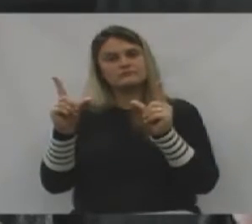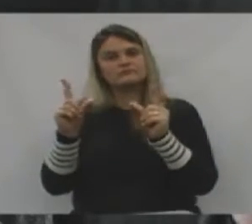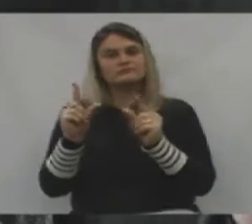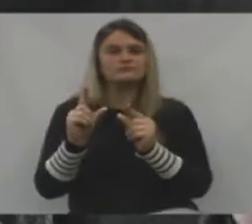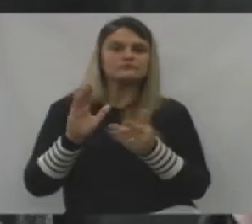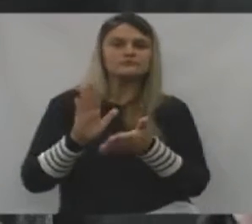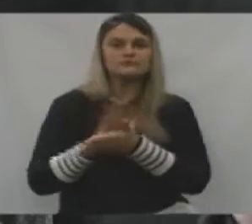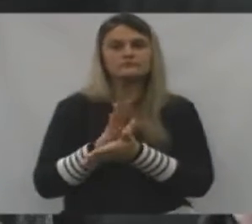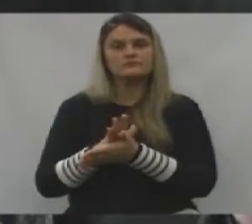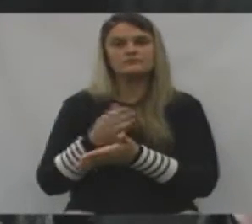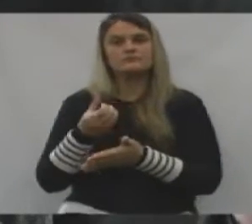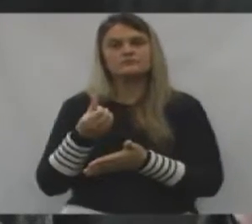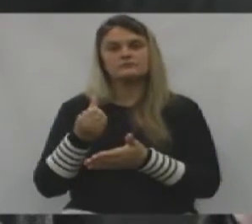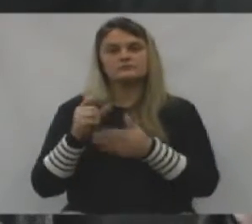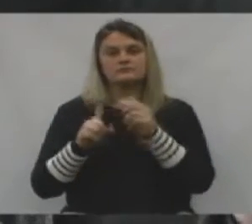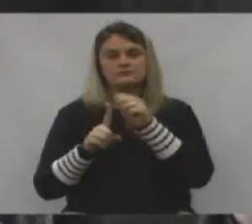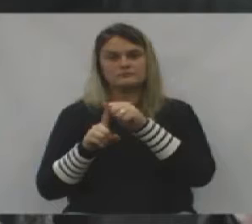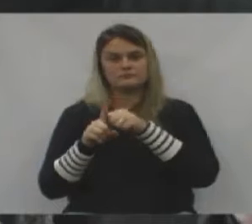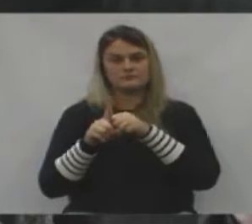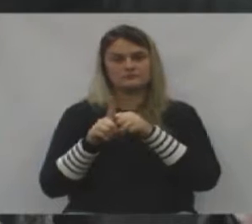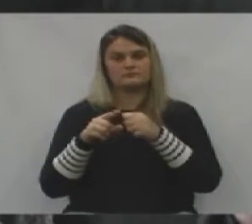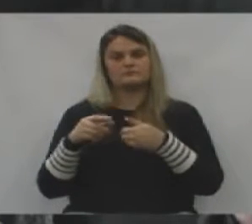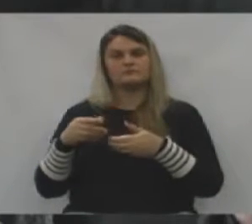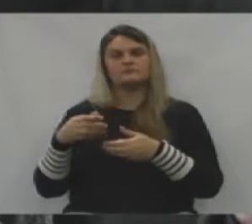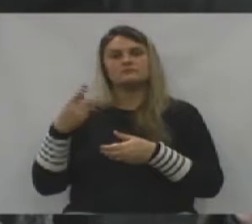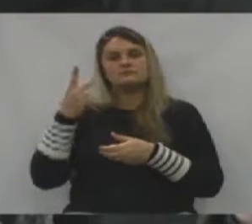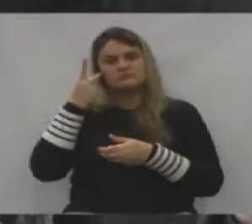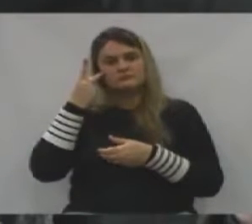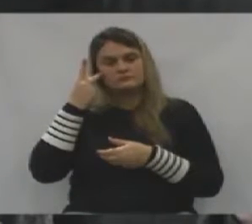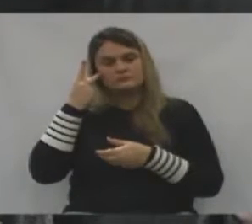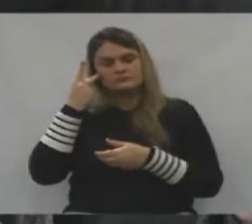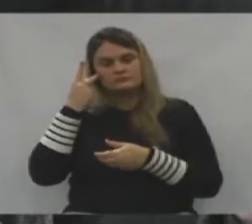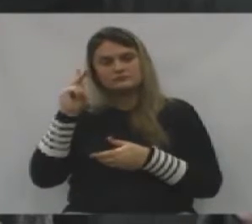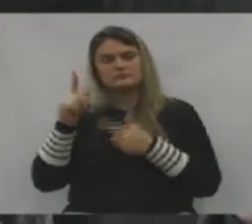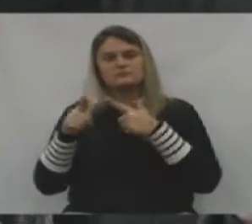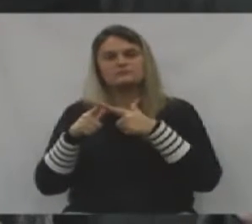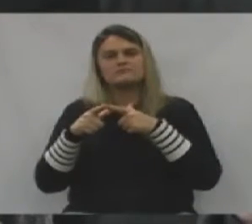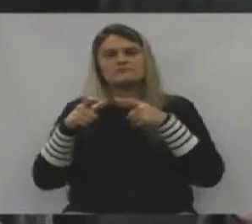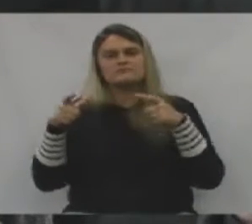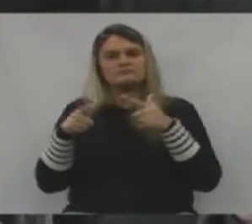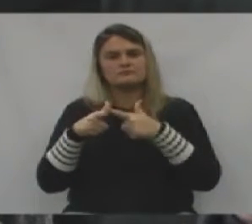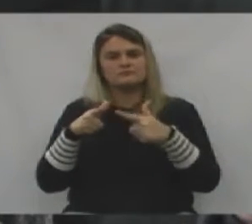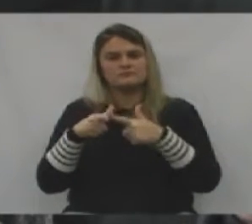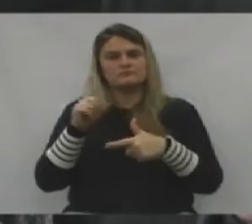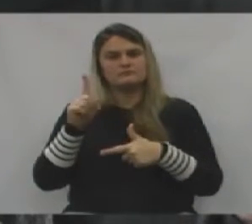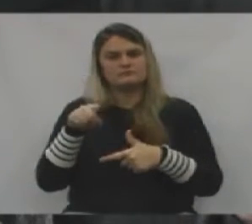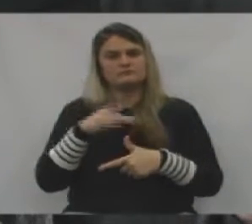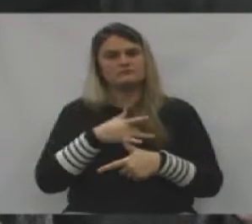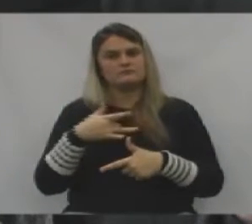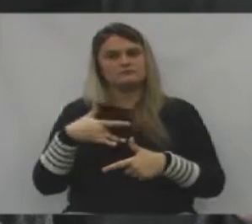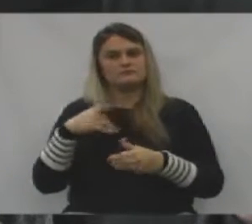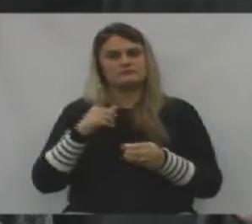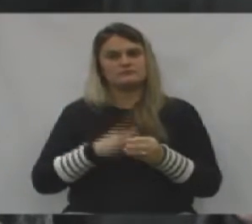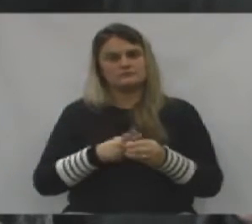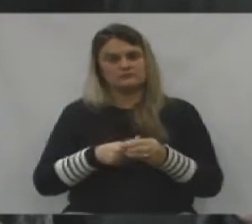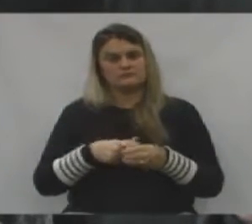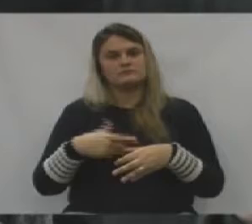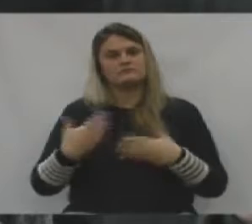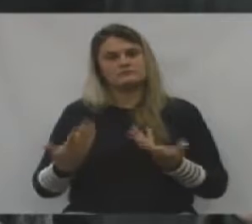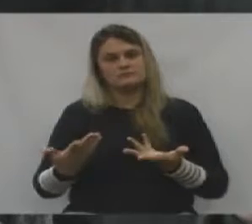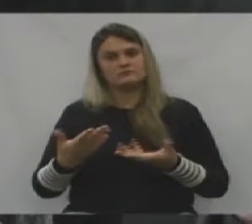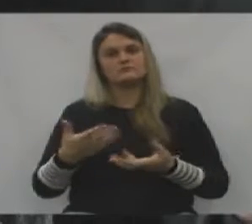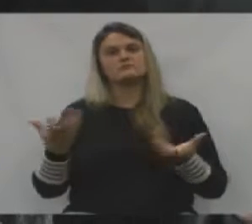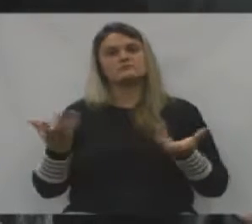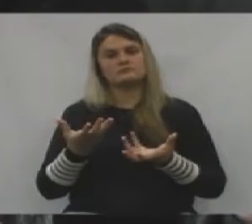nesses 6 meses exatamente para o tendão de Aquiles de qualquer administração, que é a saúde de uma cidade. Portanto,